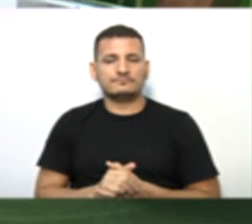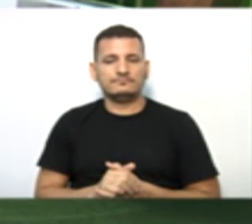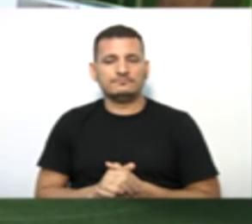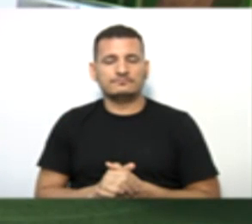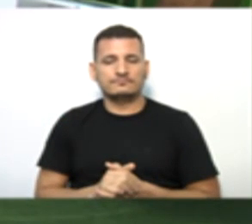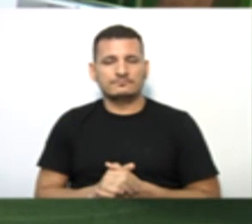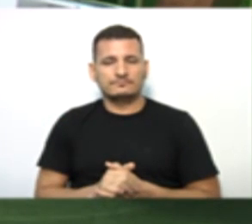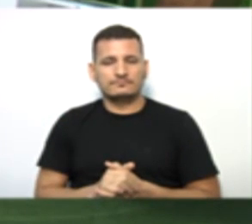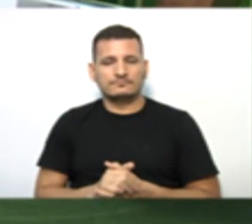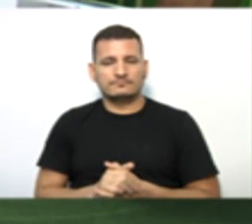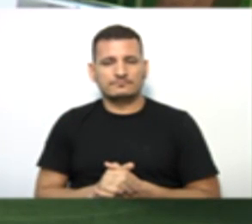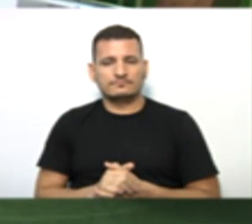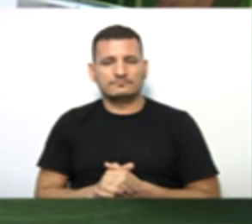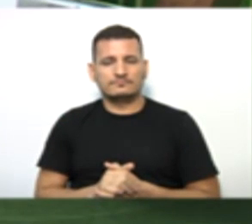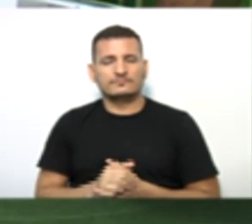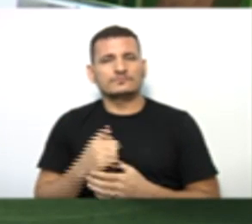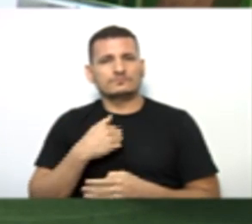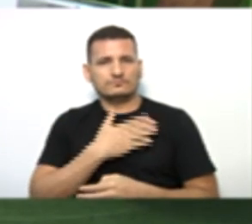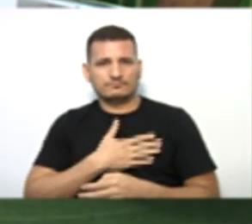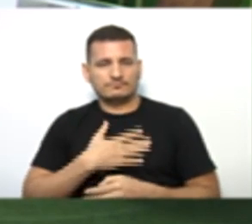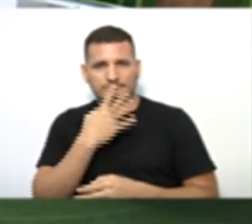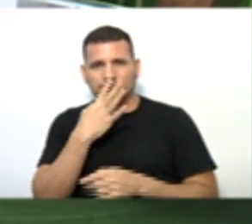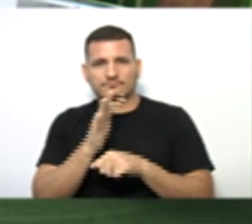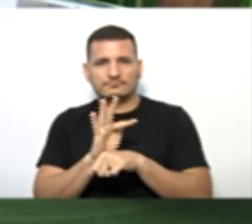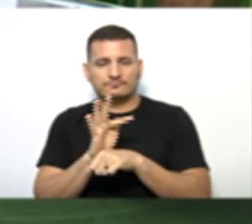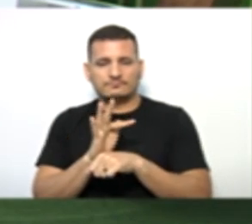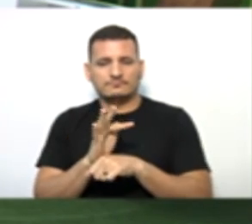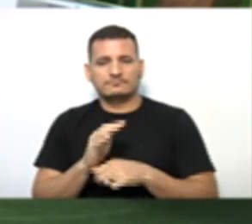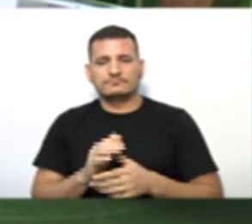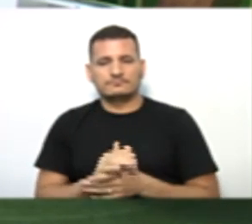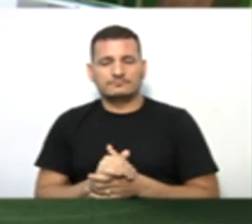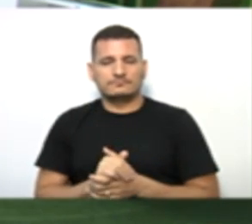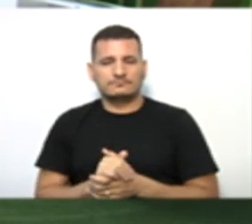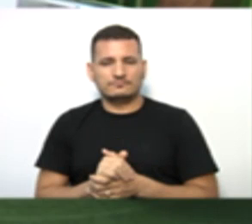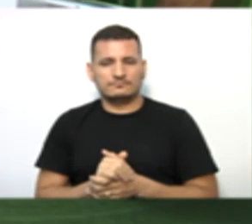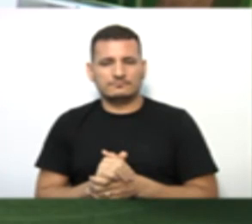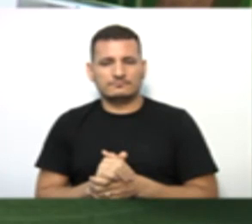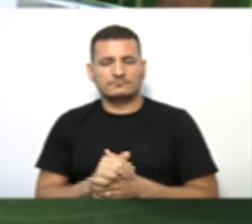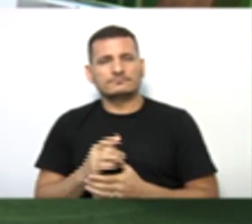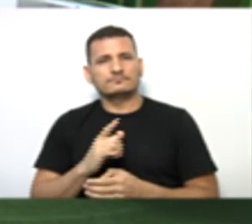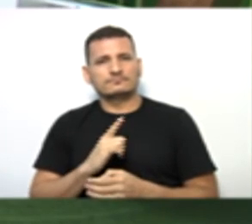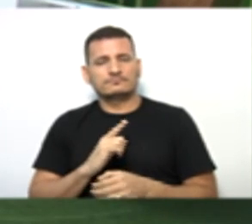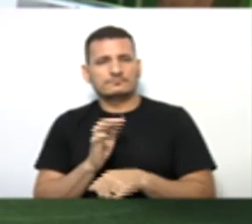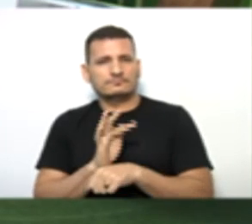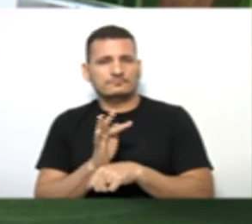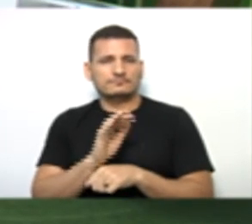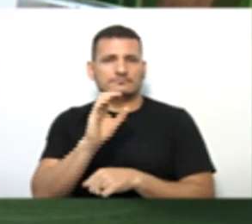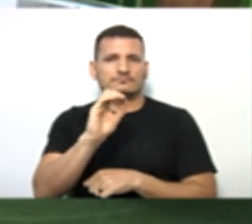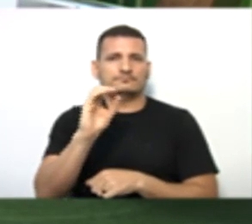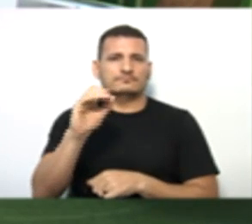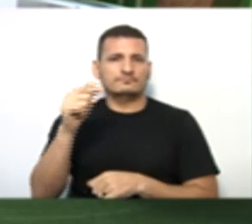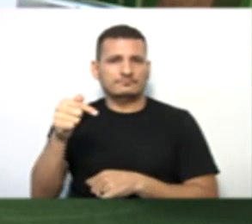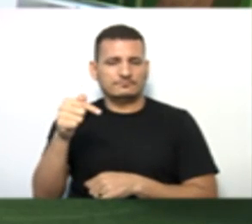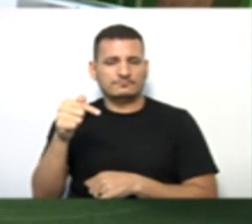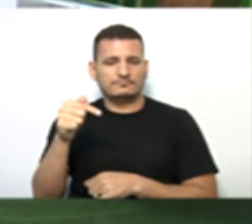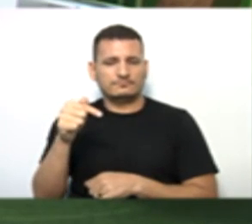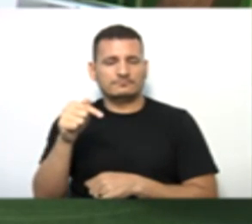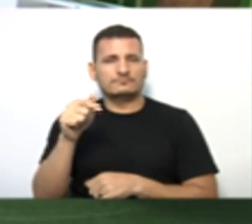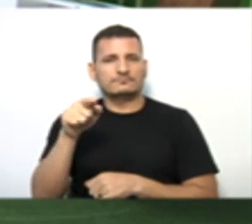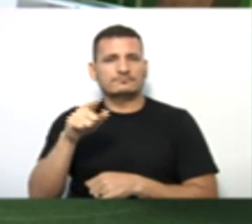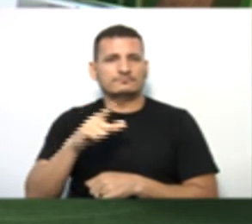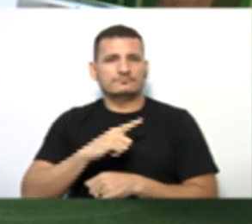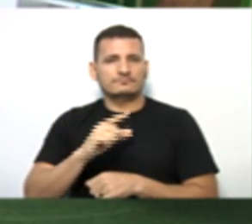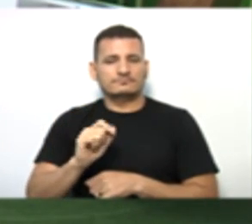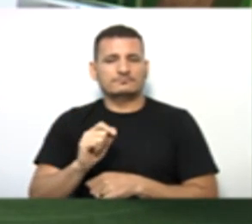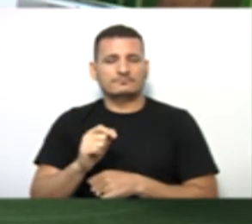Tem aqueles... Gosto muito de assistir filmes, e tem um filme do James Bond, né, o 007, Sim. que ele controla um